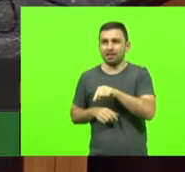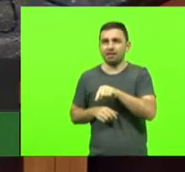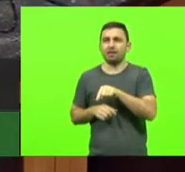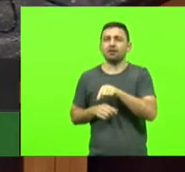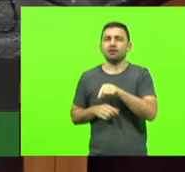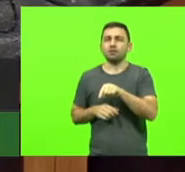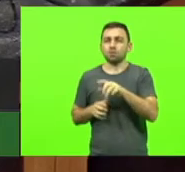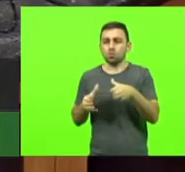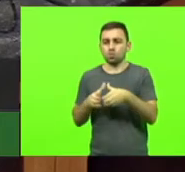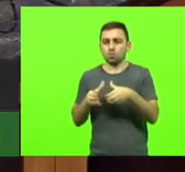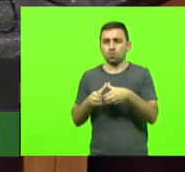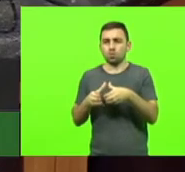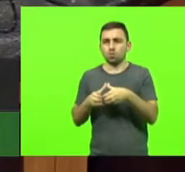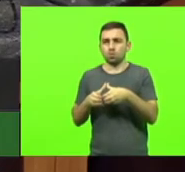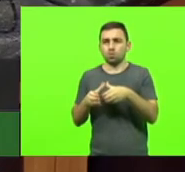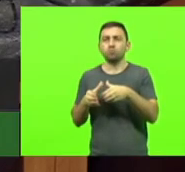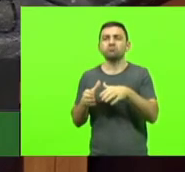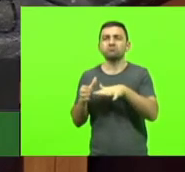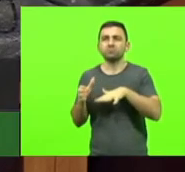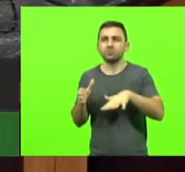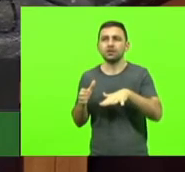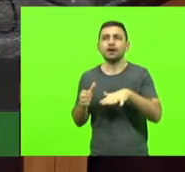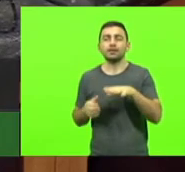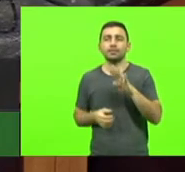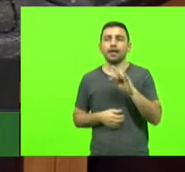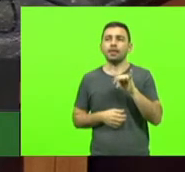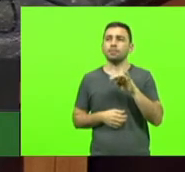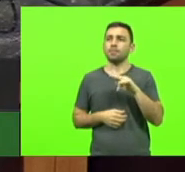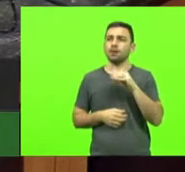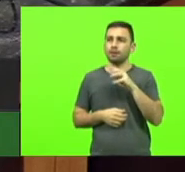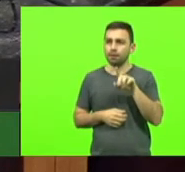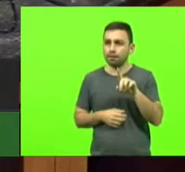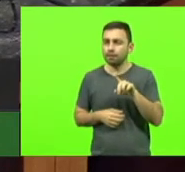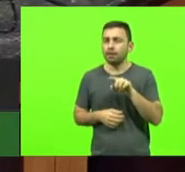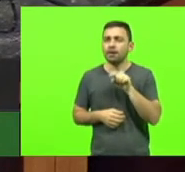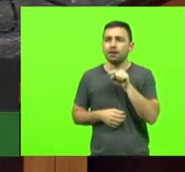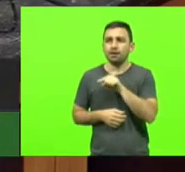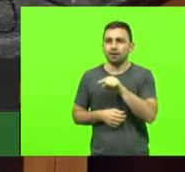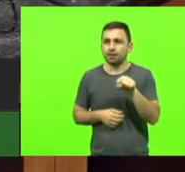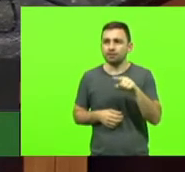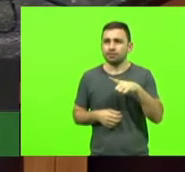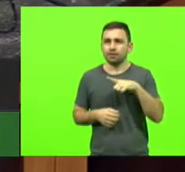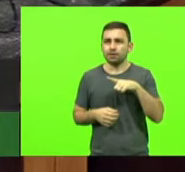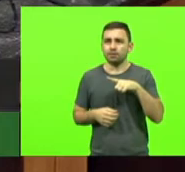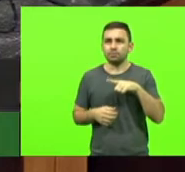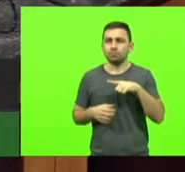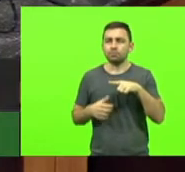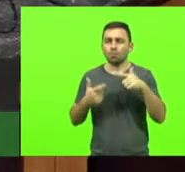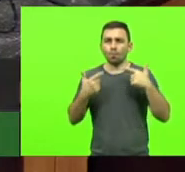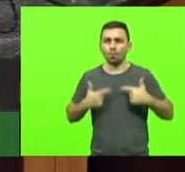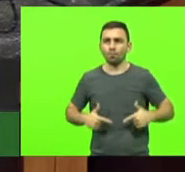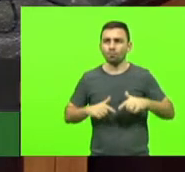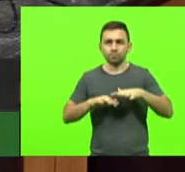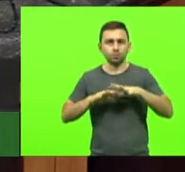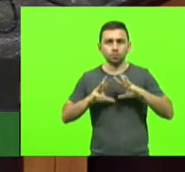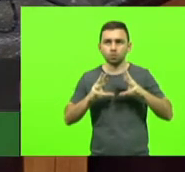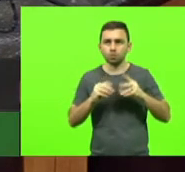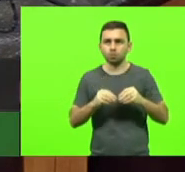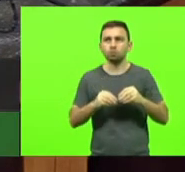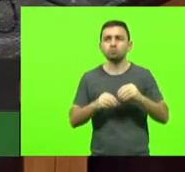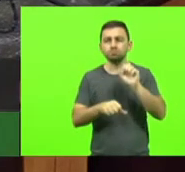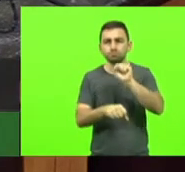é o grupo que está mais moderado. Hoje mesmo o Talibã anunciou uma anistia geral em todo o Afeganistão